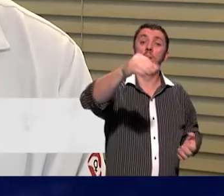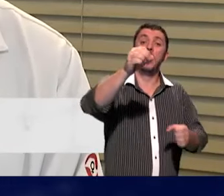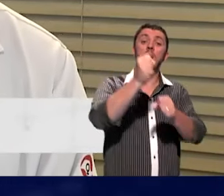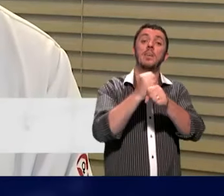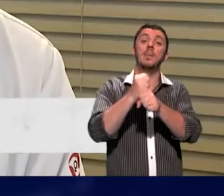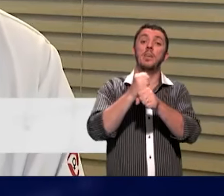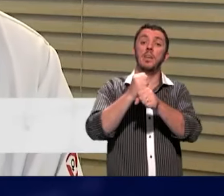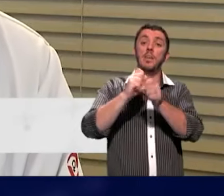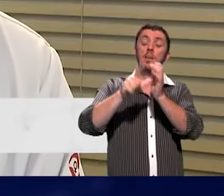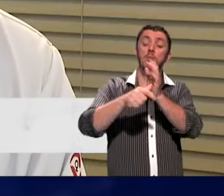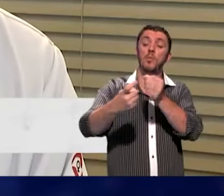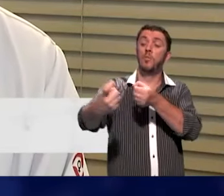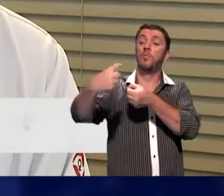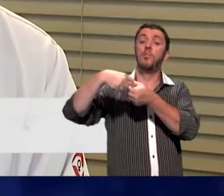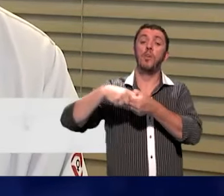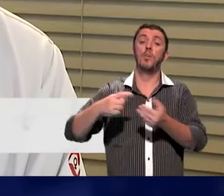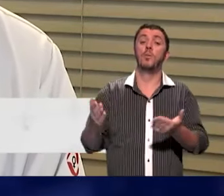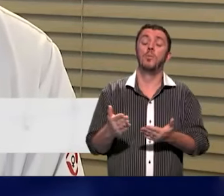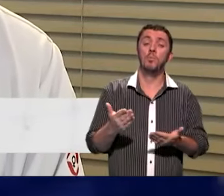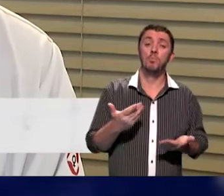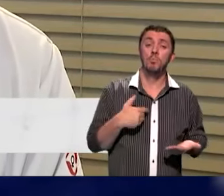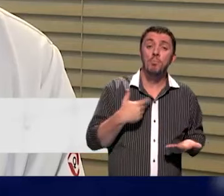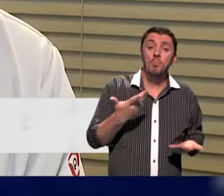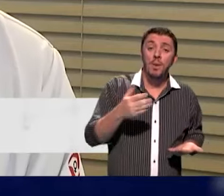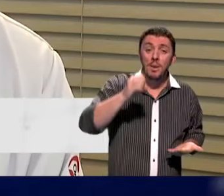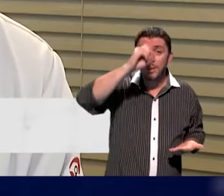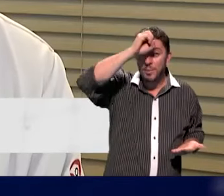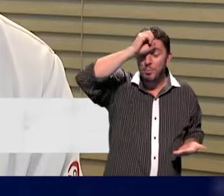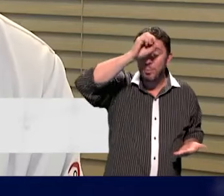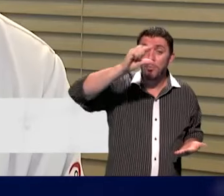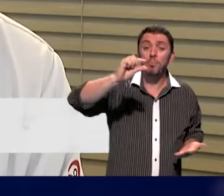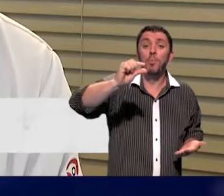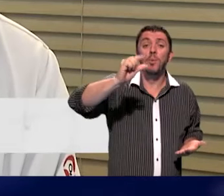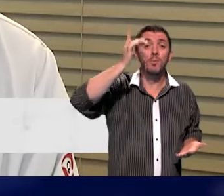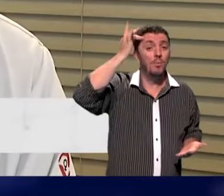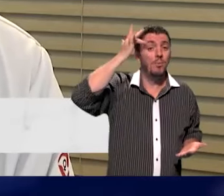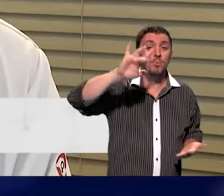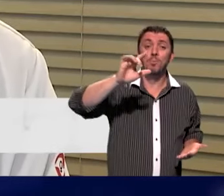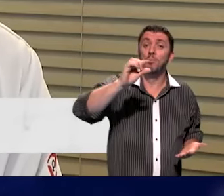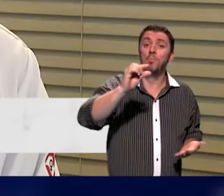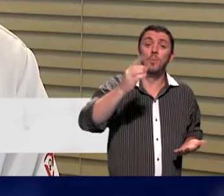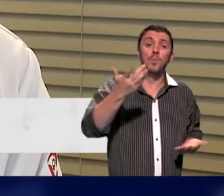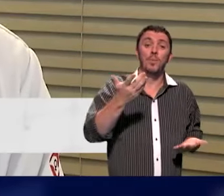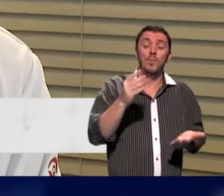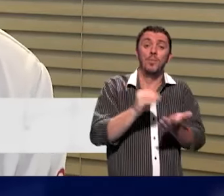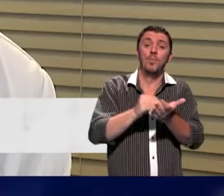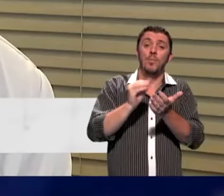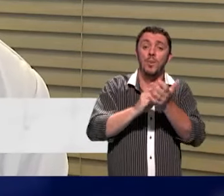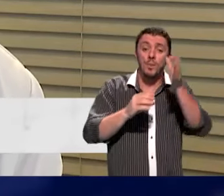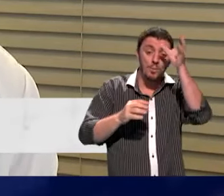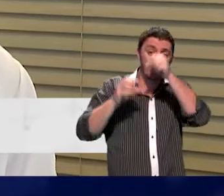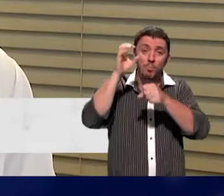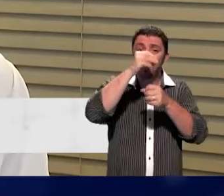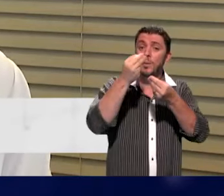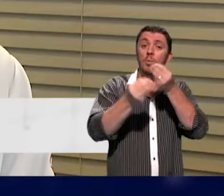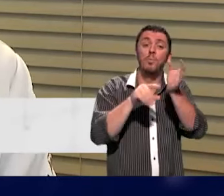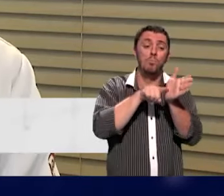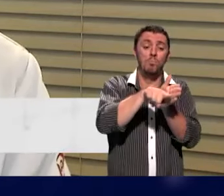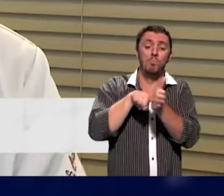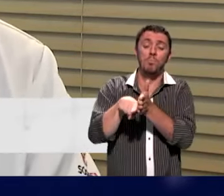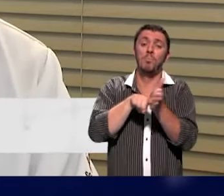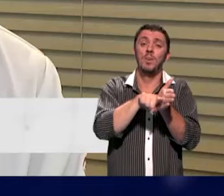que a gente sabe ainda muito pouco é isso então até agora grandes evidências de problema de transmissão entre